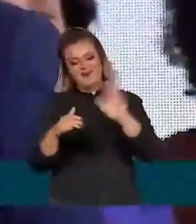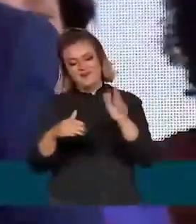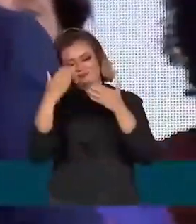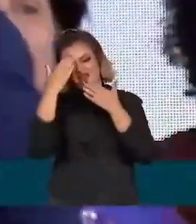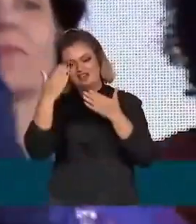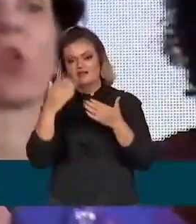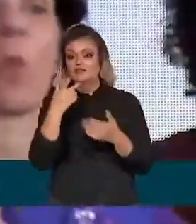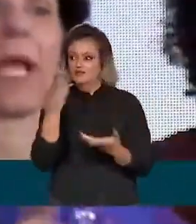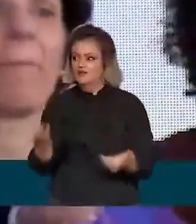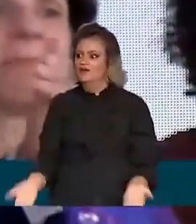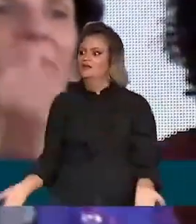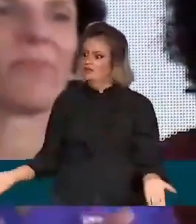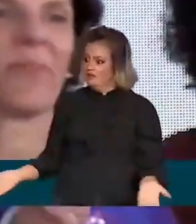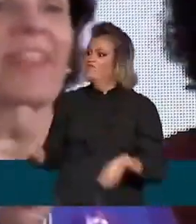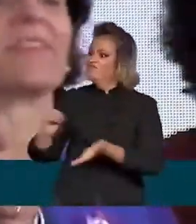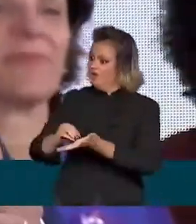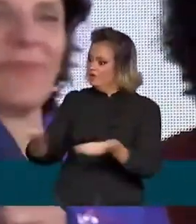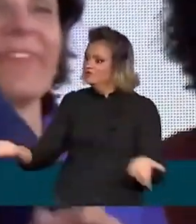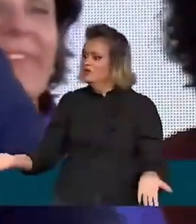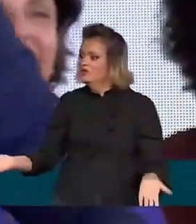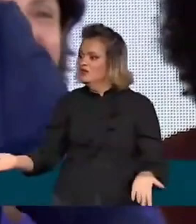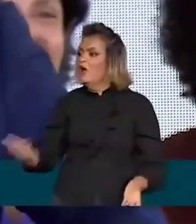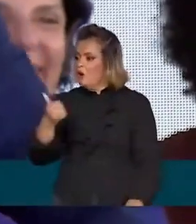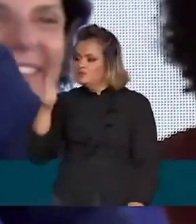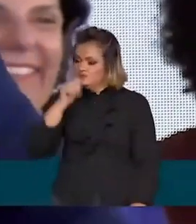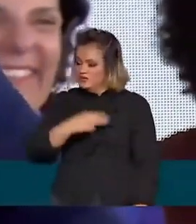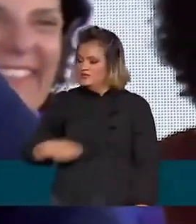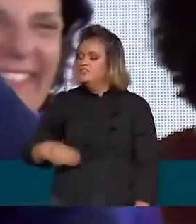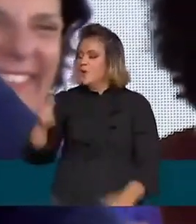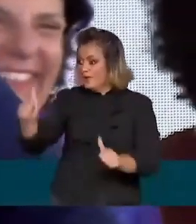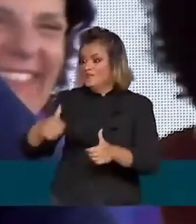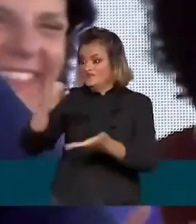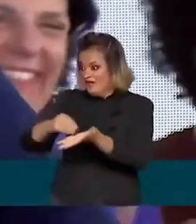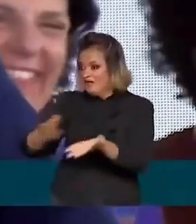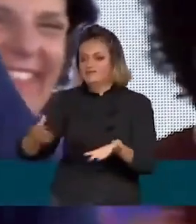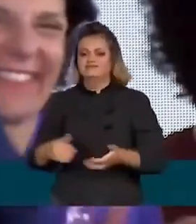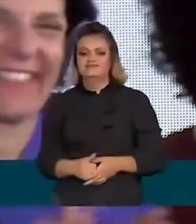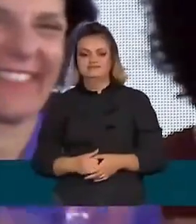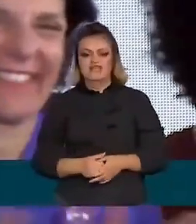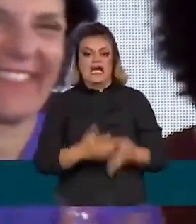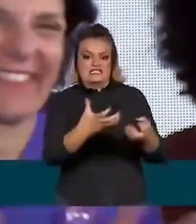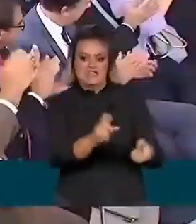você dizer que falta mais mulheres participando do governo.